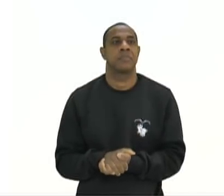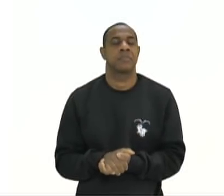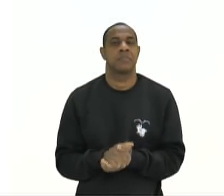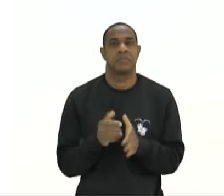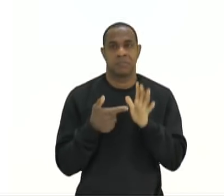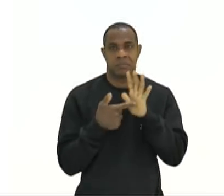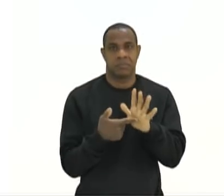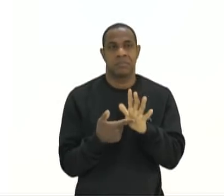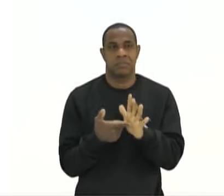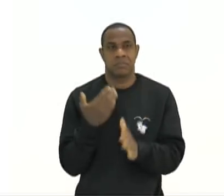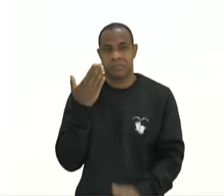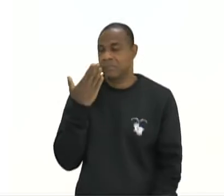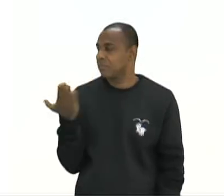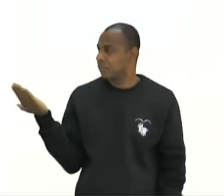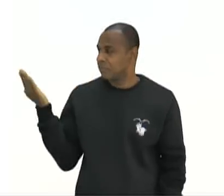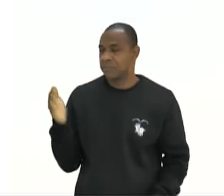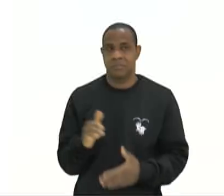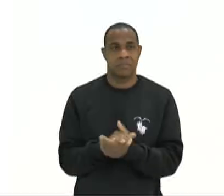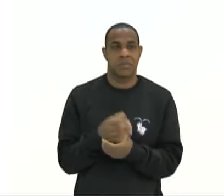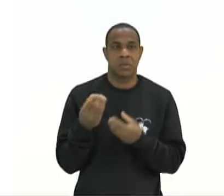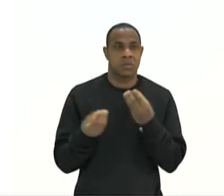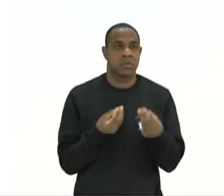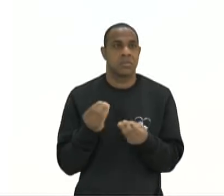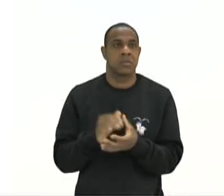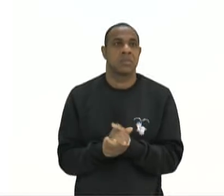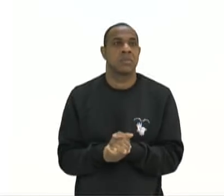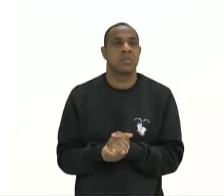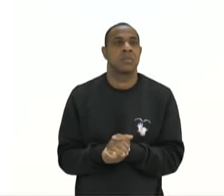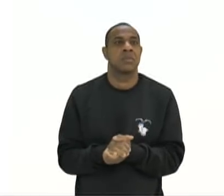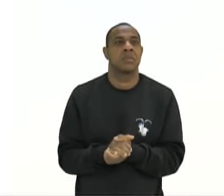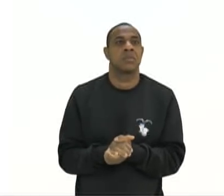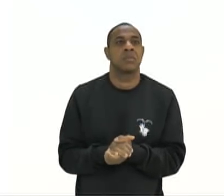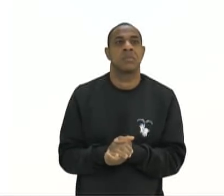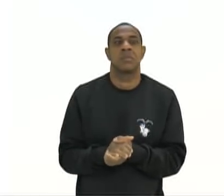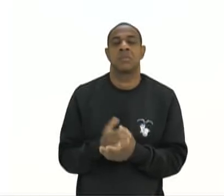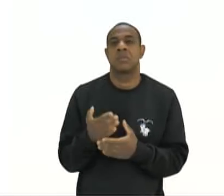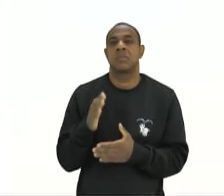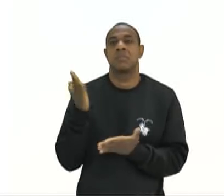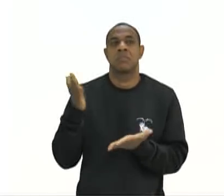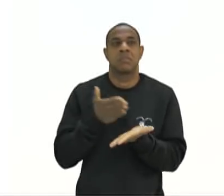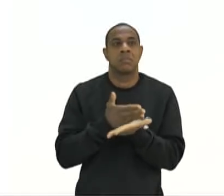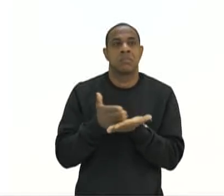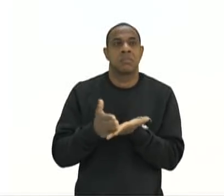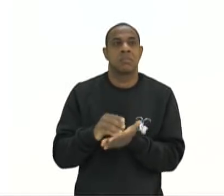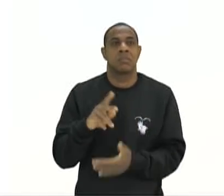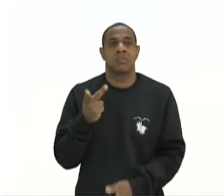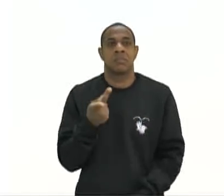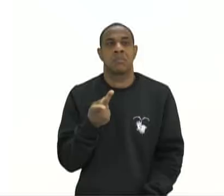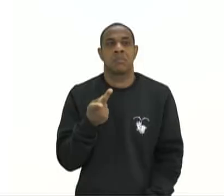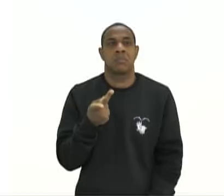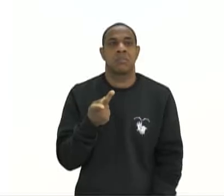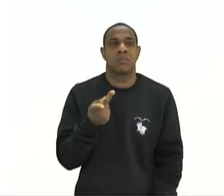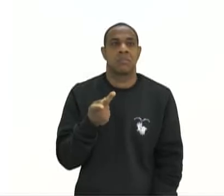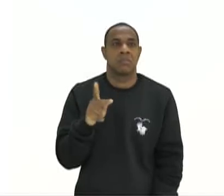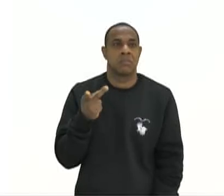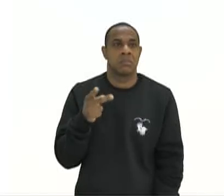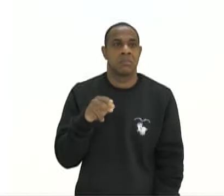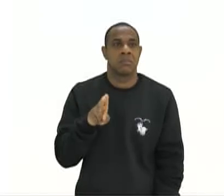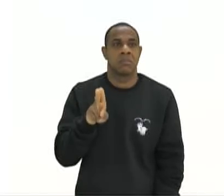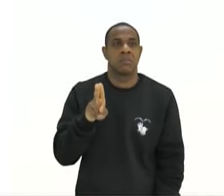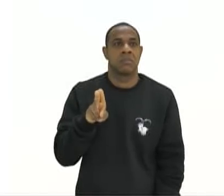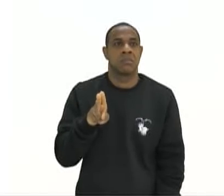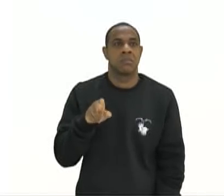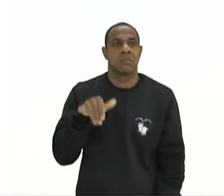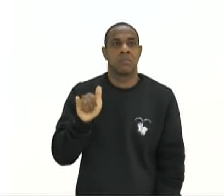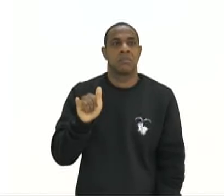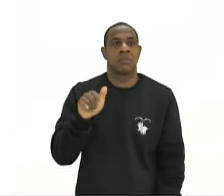representado como eu disse para vocês, 5 vezes 10 elevado a menos 4 segundos. Vamos ter aqui o princípio de Huygens. Esse nome tem a